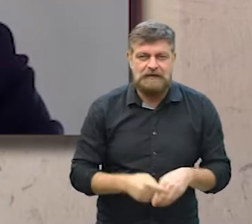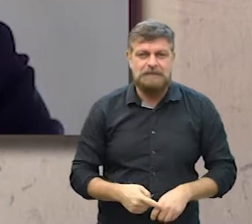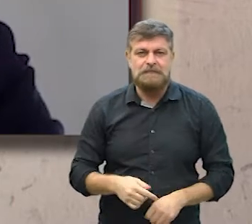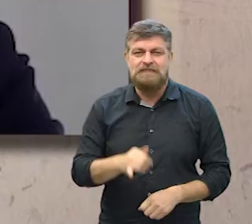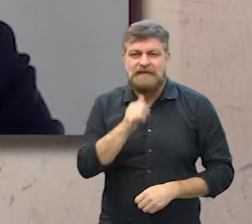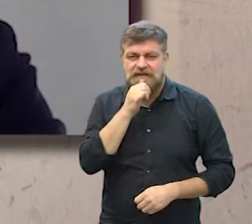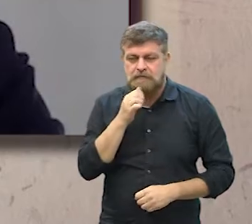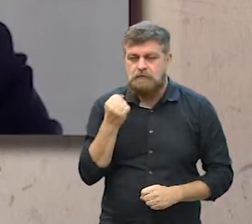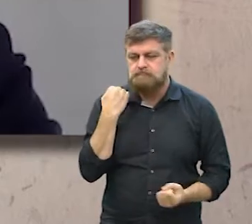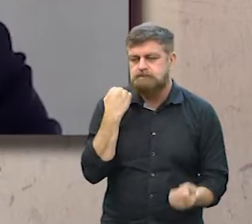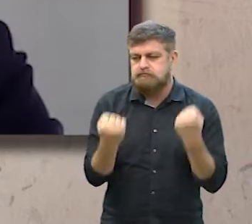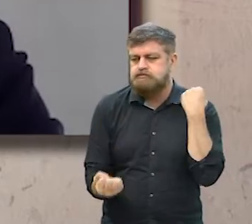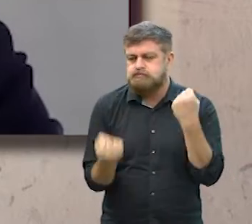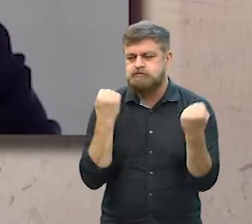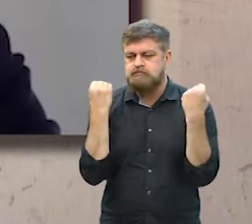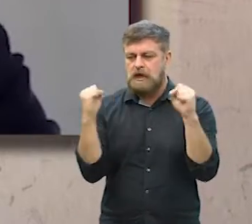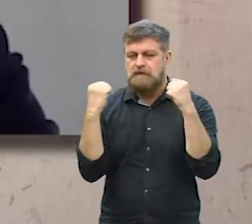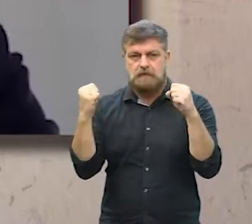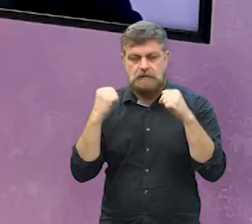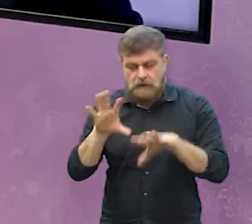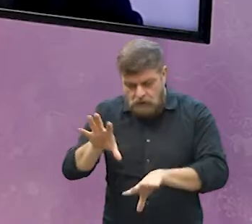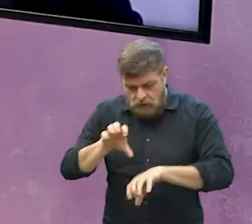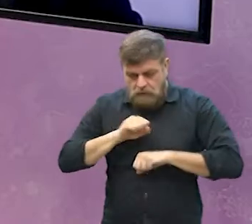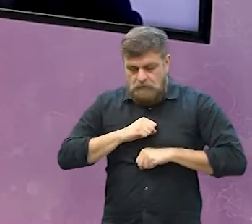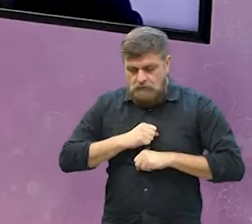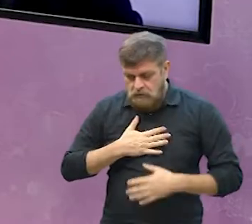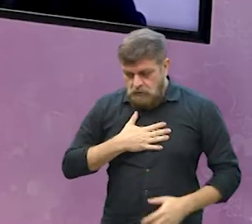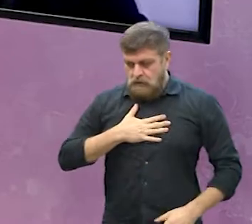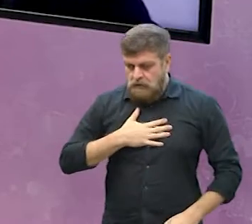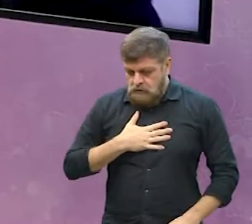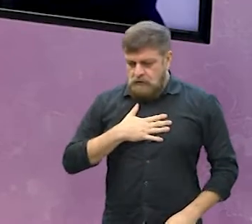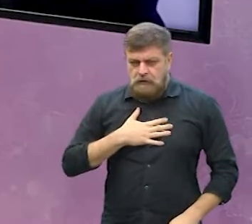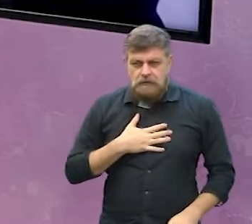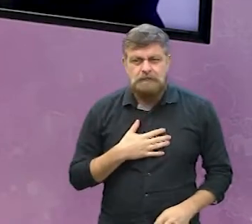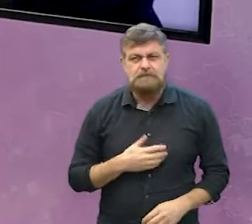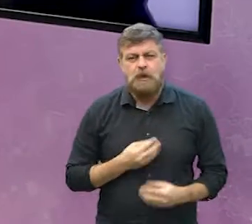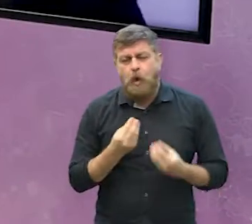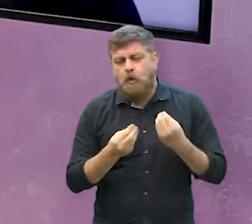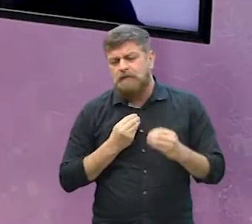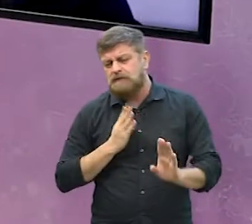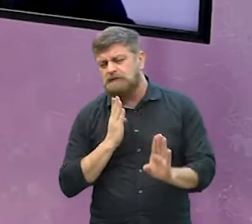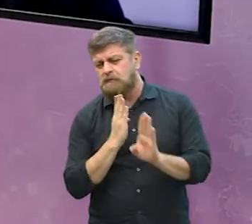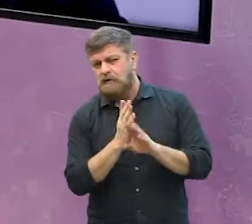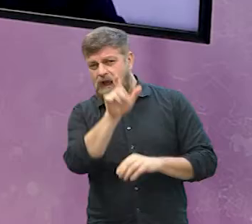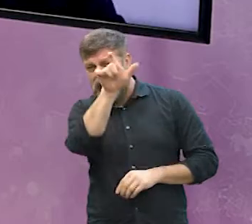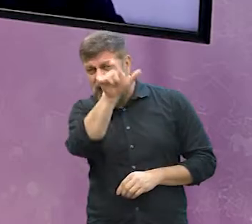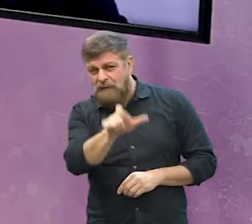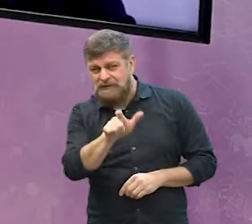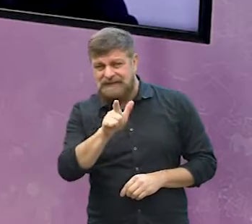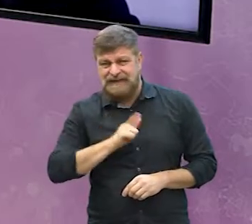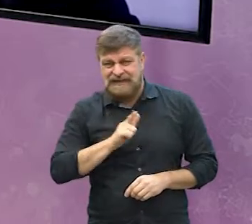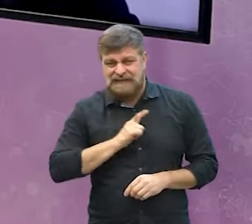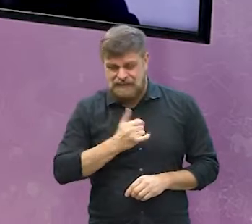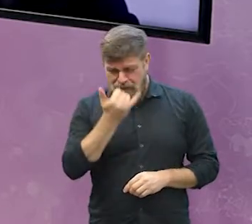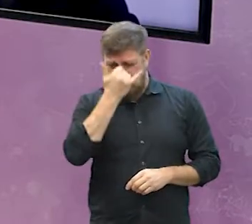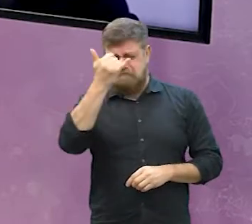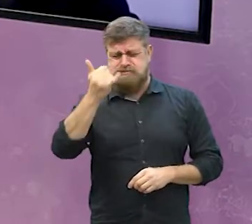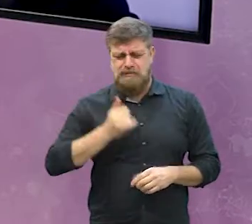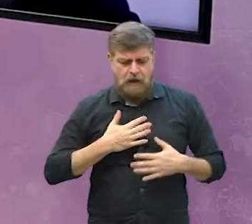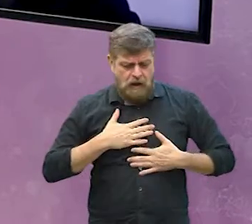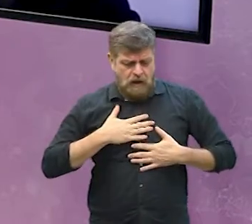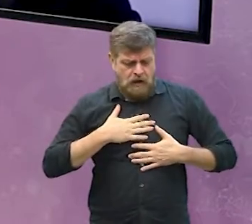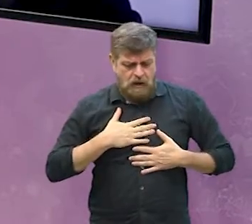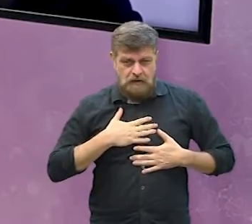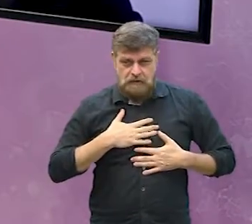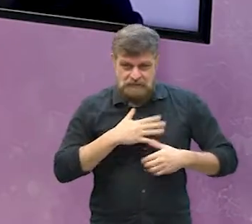próprio exercício físico pode ser um desencadeador de asma. E, doutor, como que a gente identifica que a pessoa está tendo uma crise de